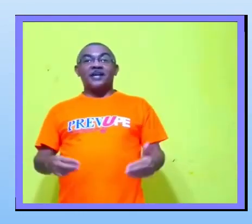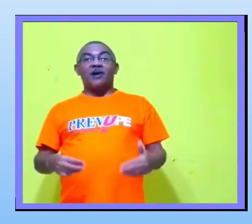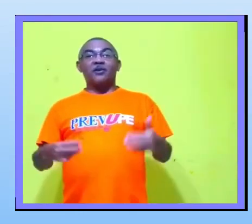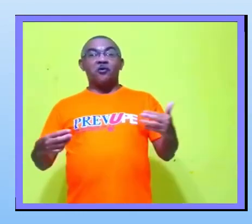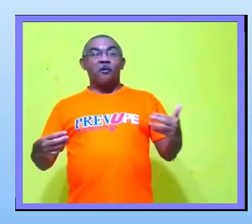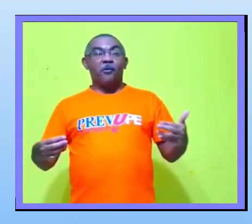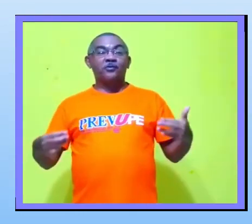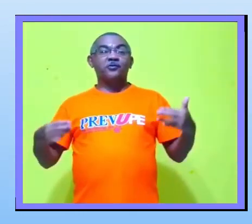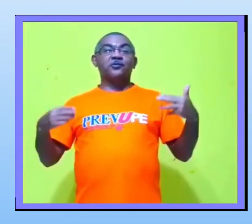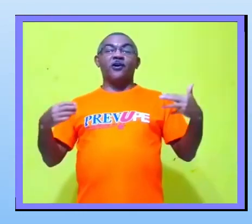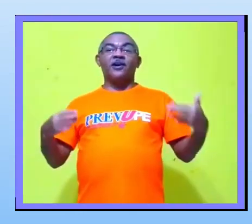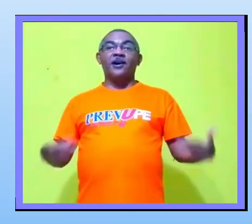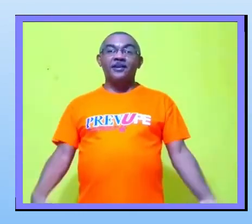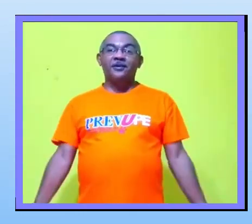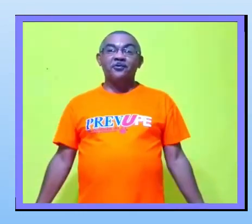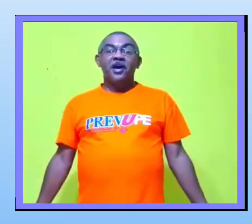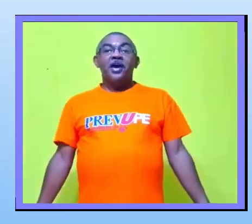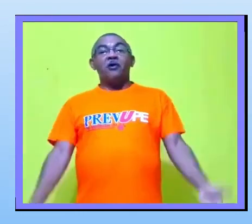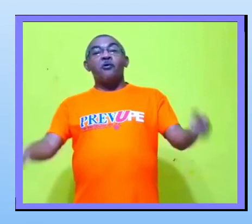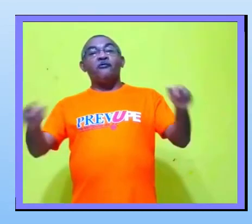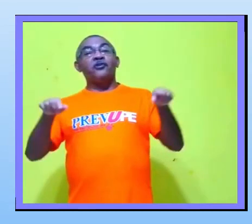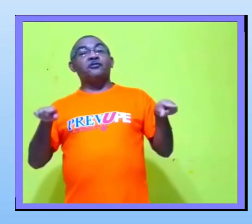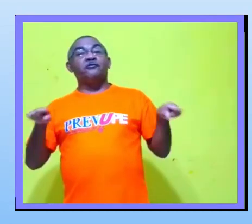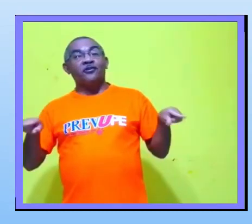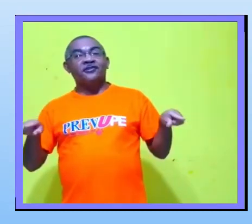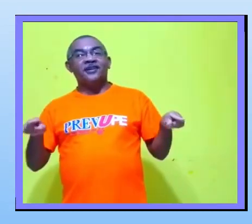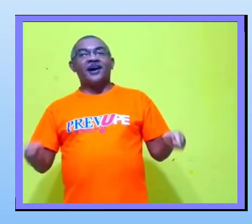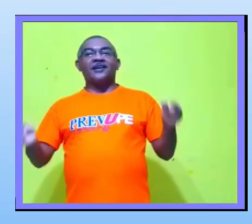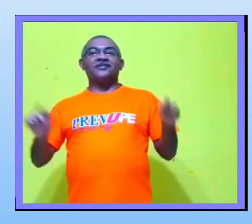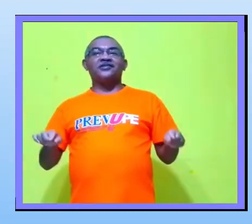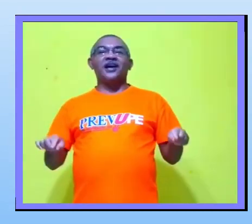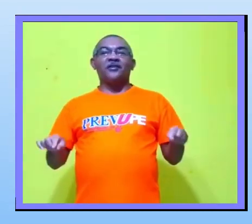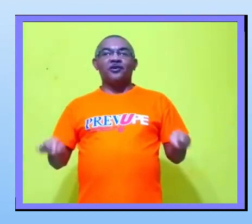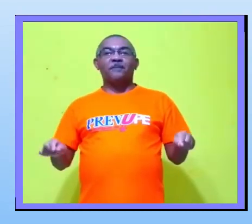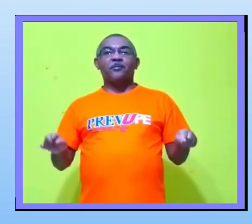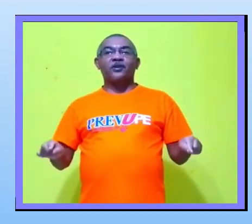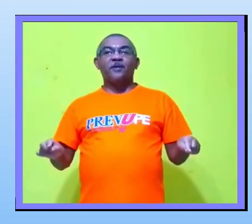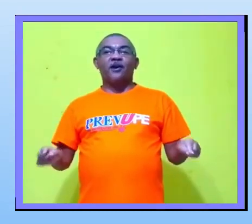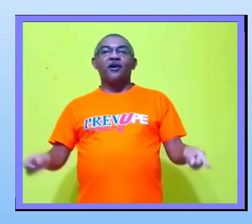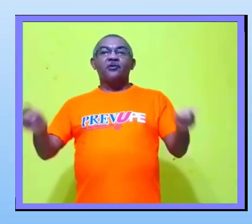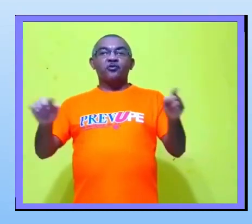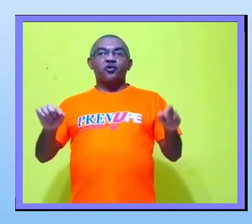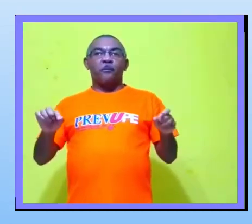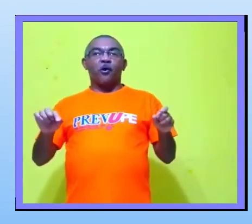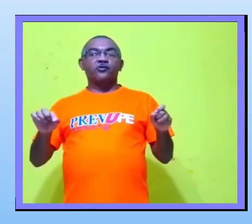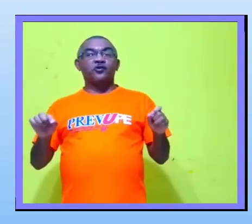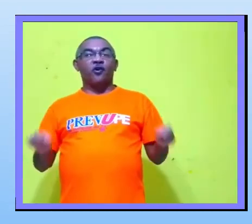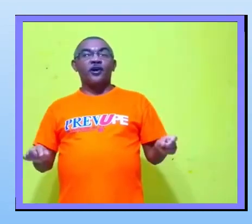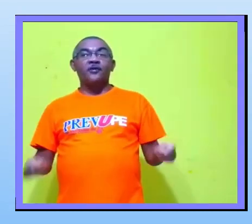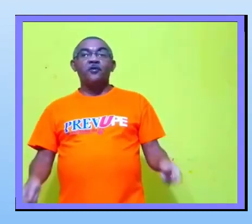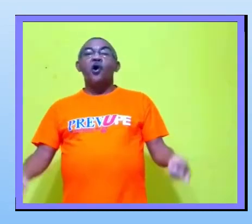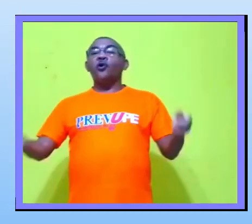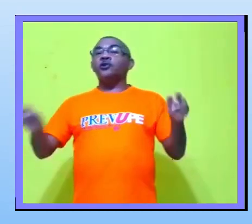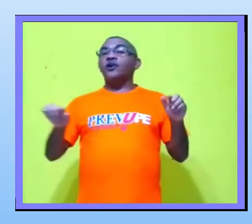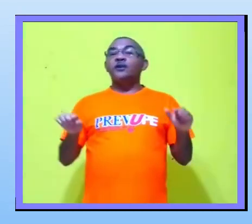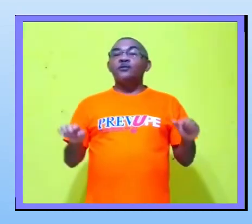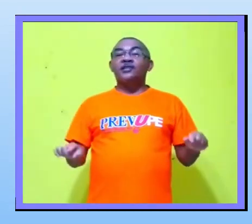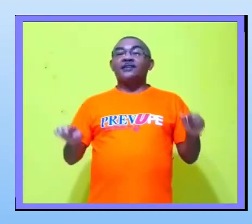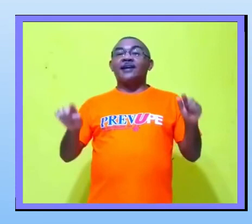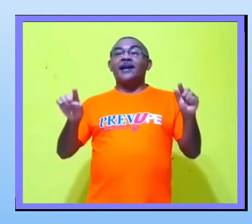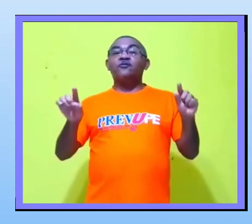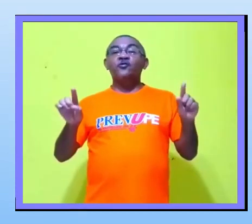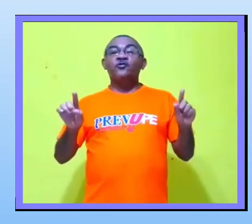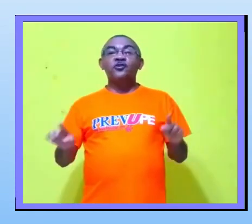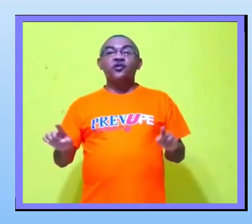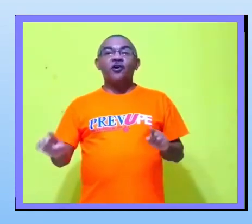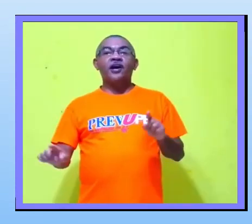da nossa aula de compostos orgânicos. Eu convido você a assistir a nossa próxima aula dos compostos orgânicos, onde nós vamos